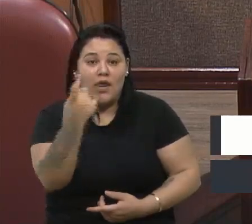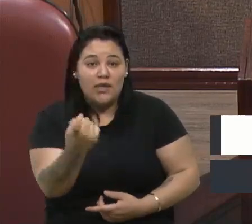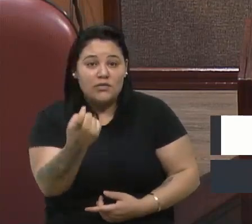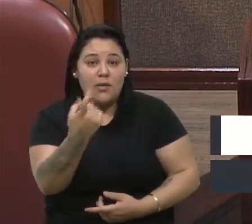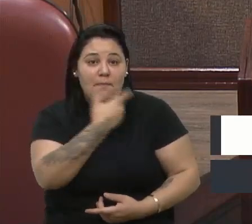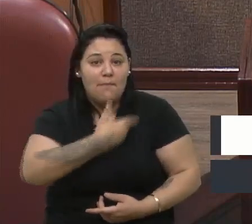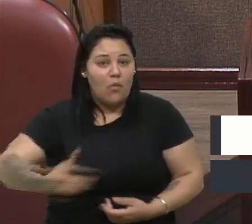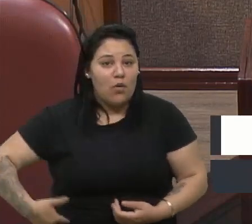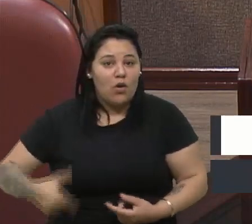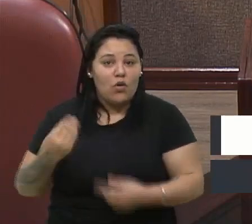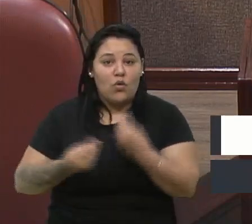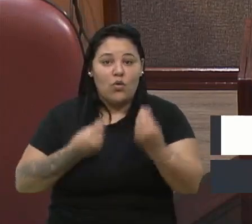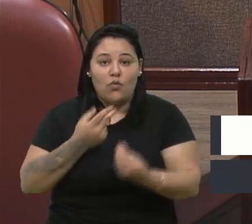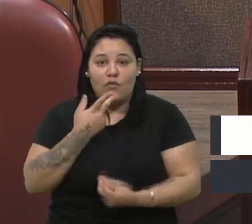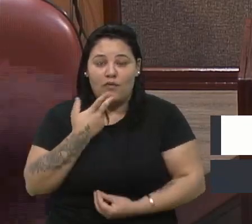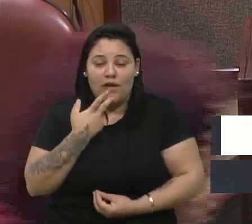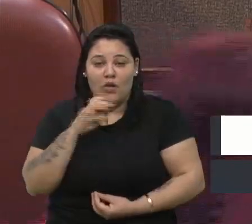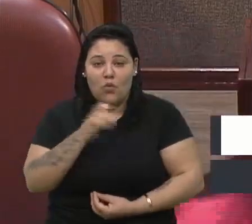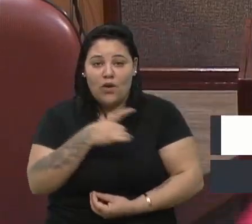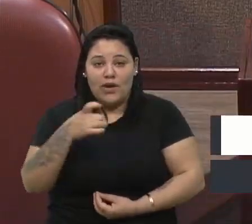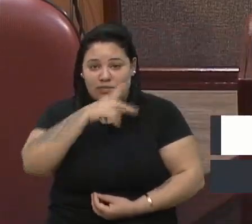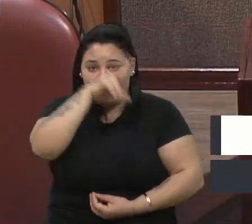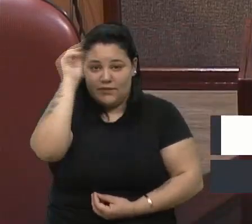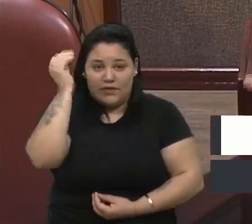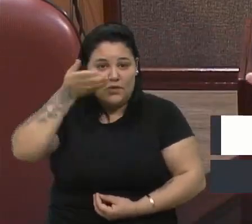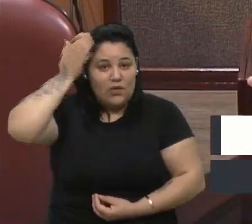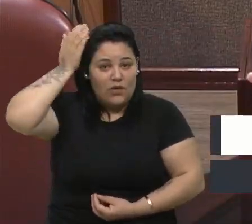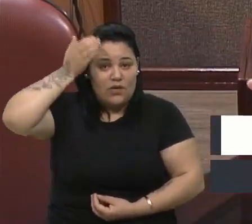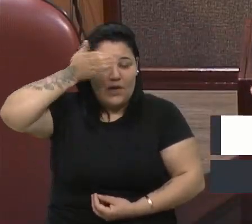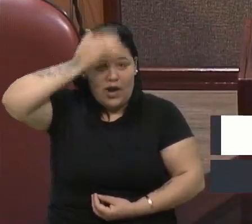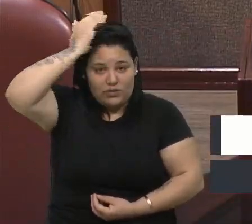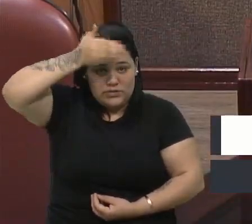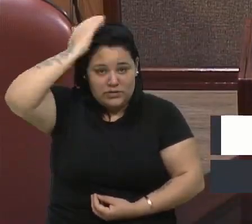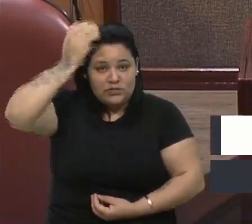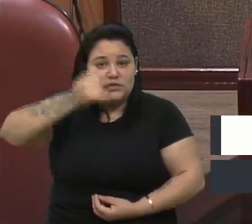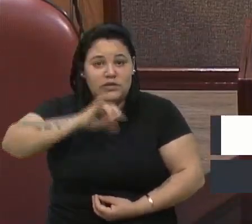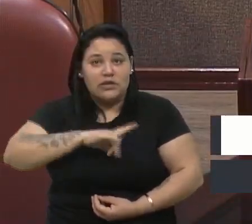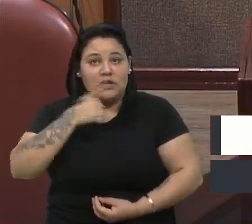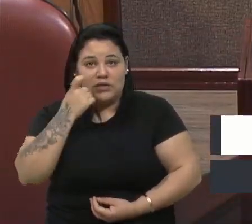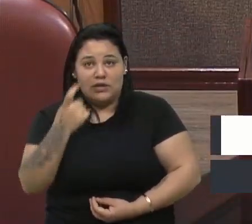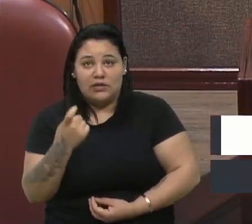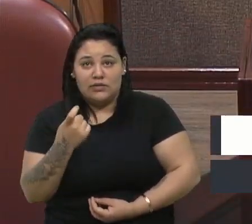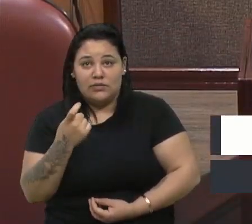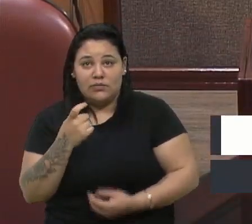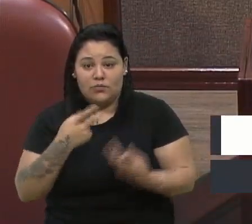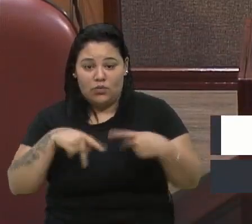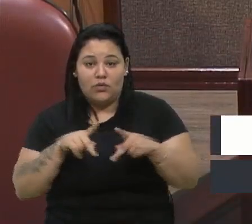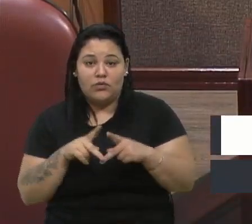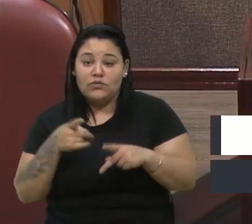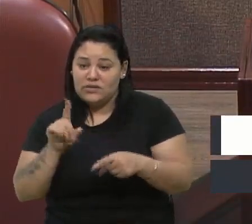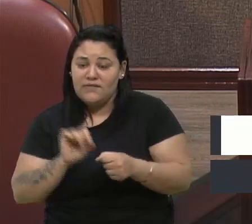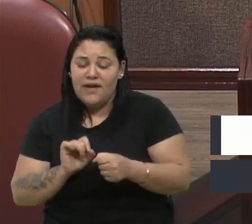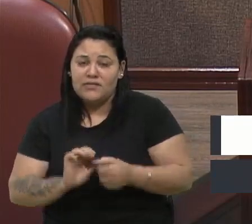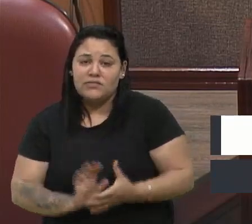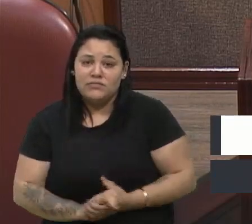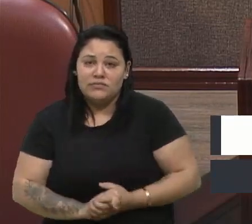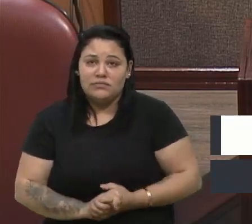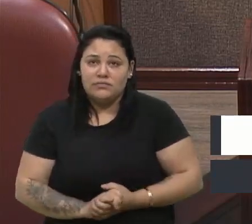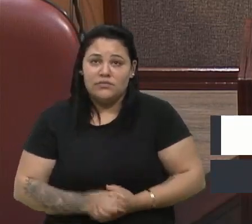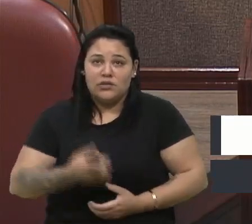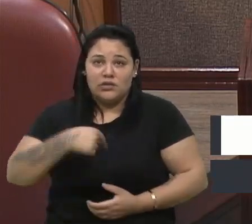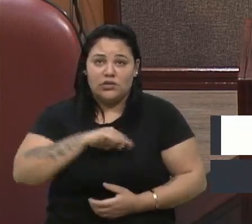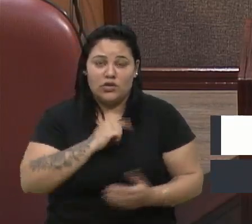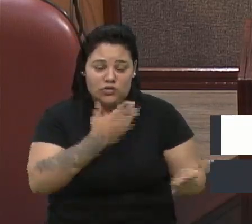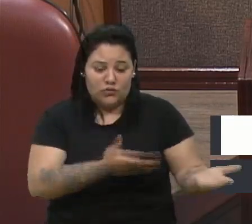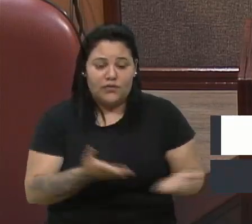diria nosso ex-prefeito, Alceu Barbosa Velha, se há interesse público, que se faça. E nós estaremos aqui